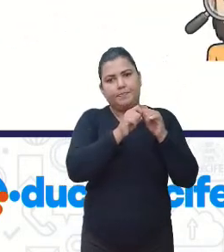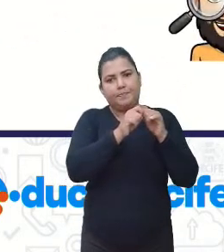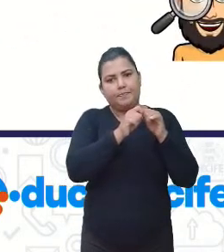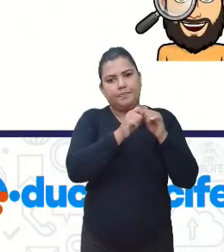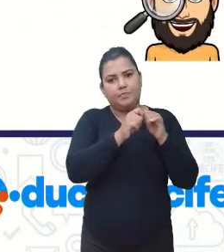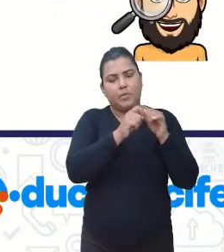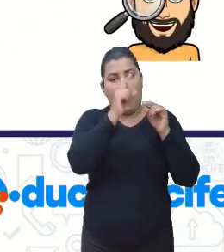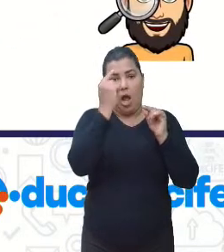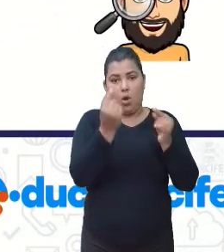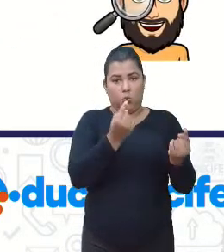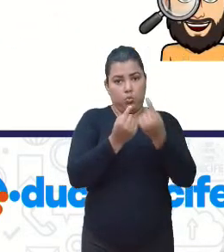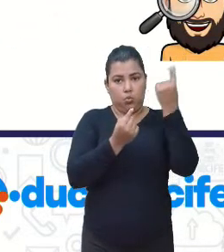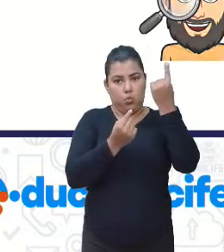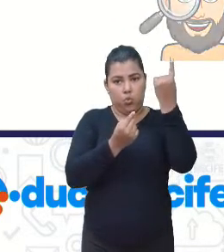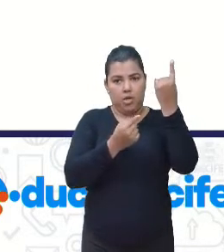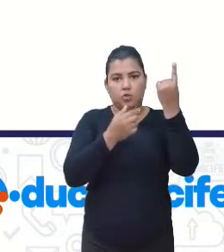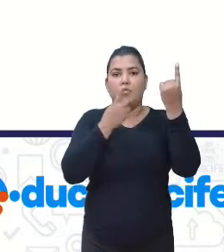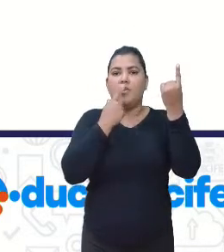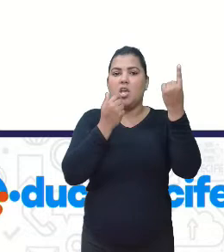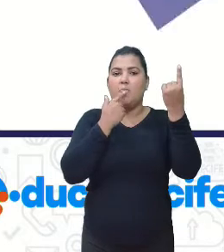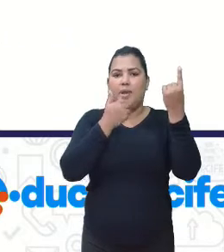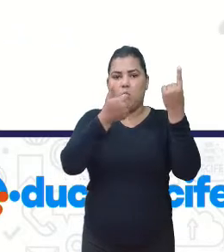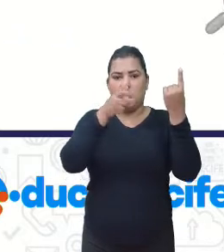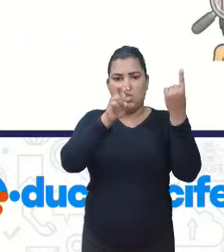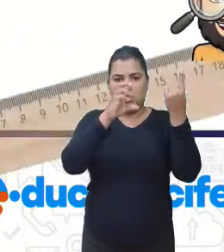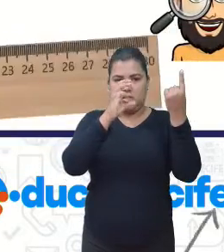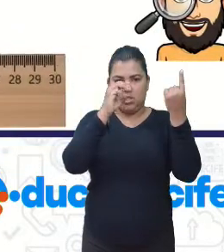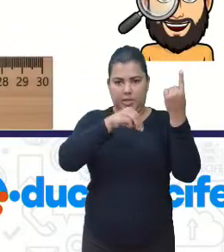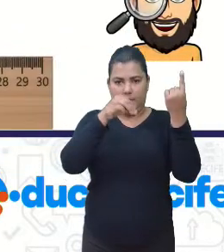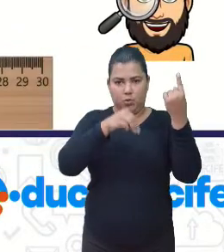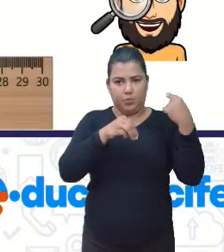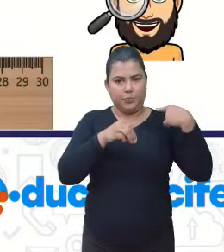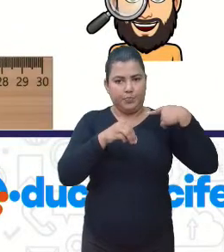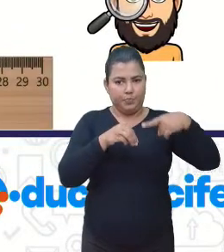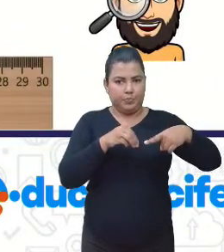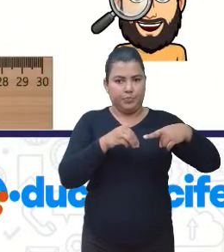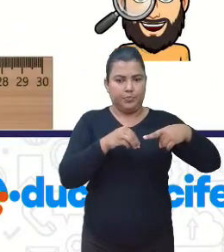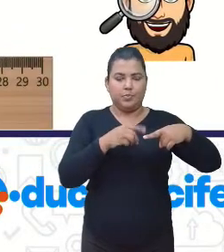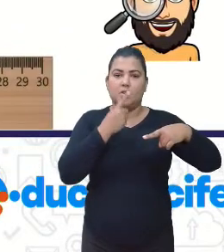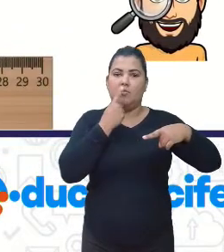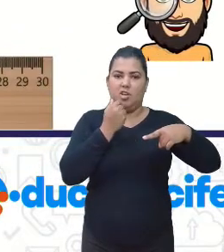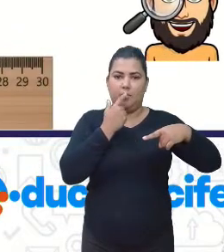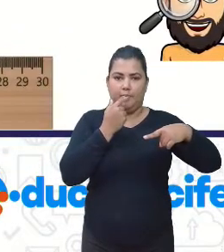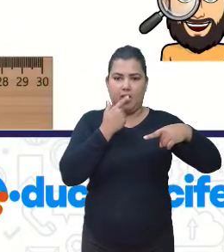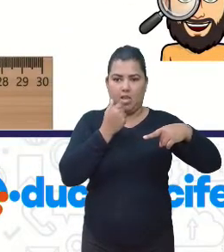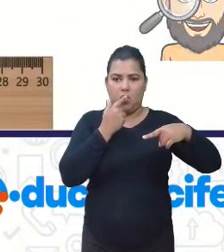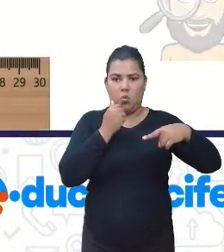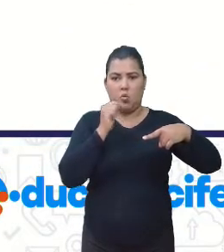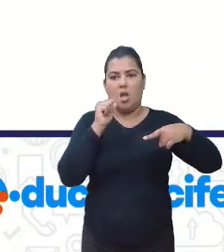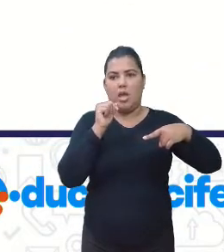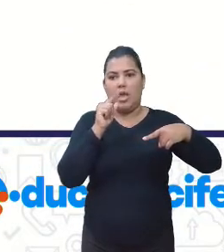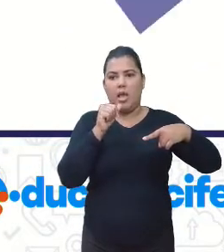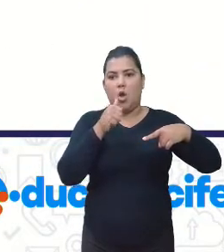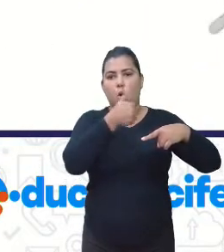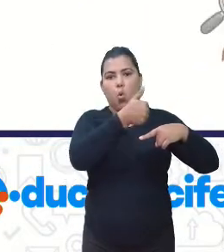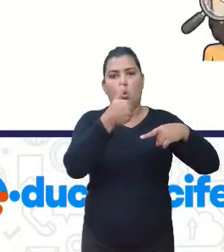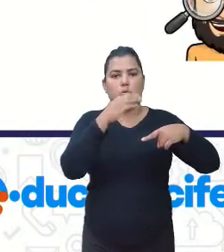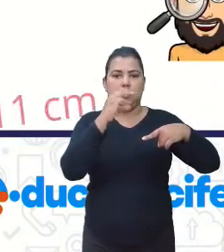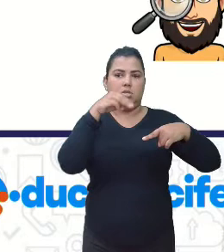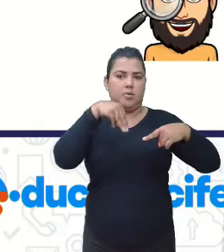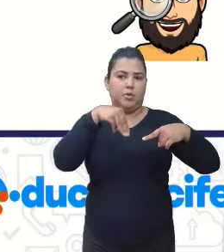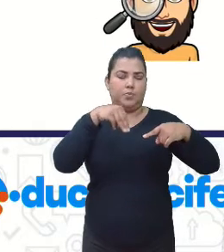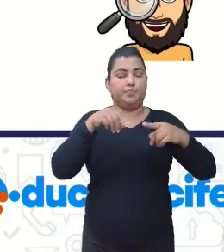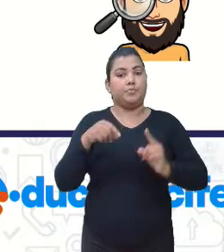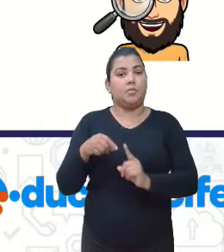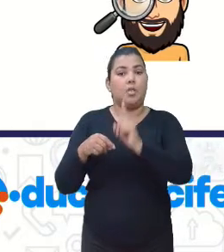então a altura do caderno ali deu 15 centímetros, eu observei que a largura daquele caderno vermelho é de 11